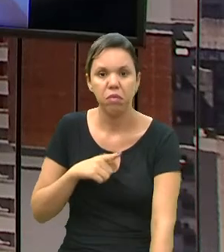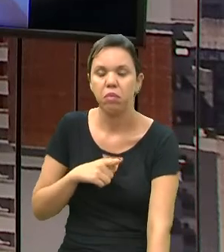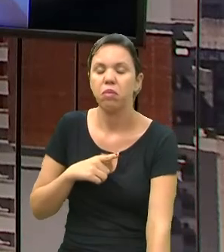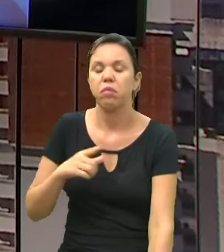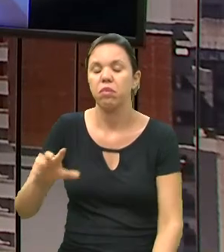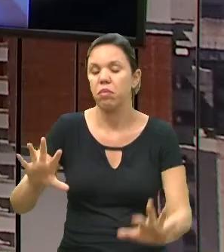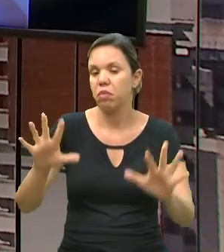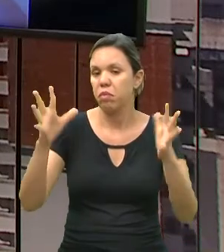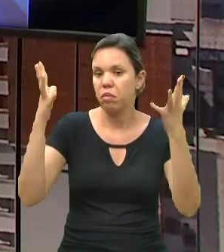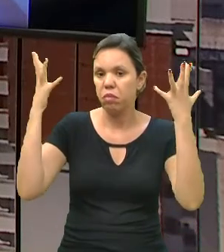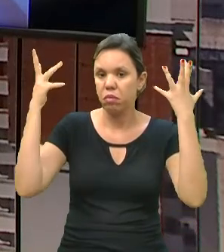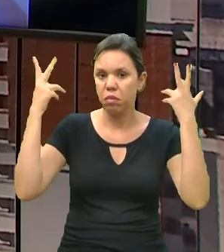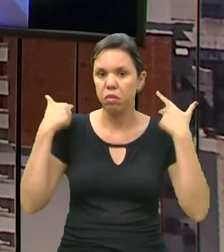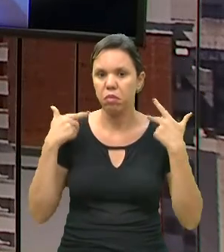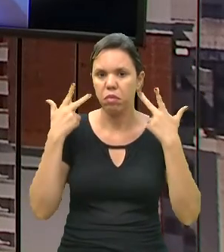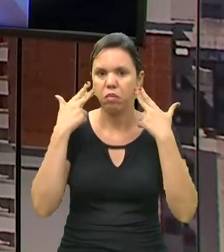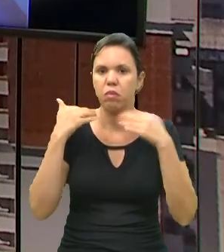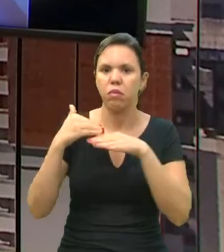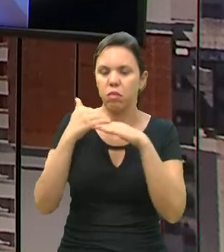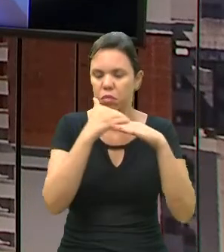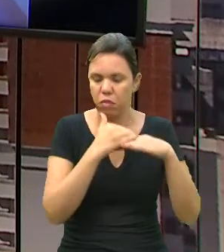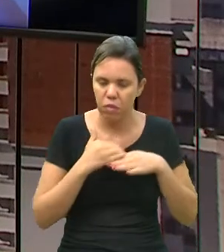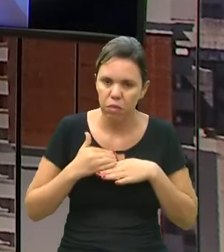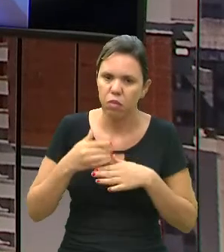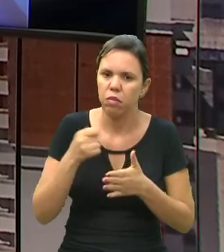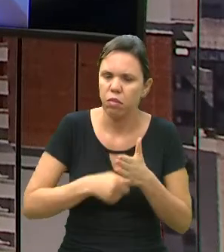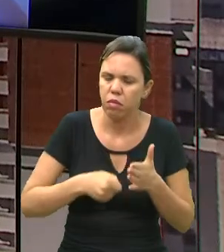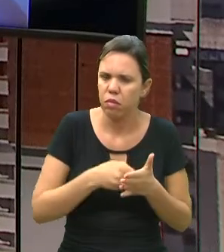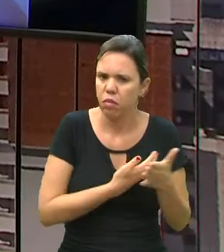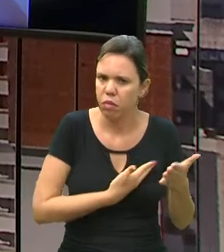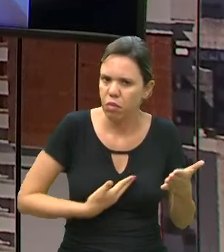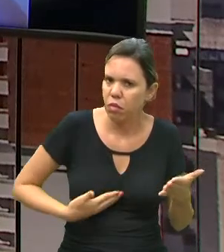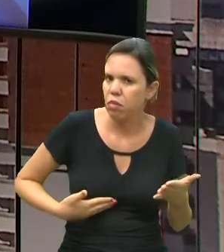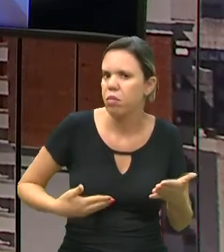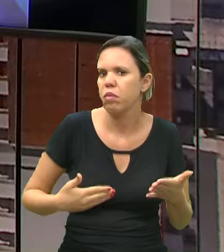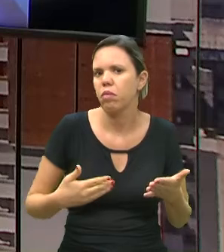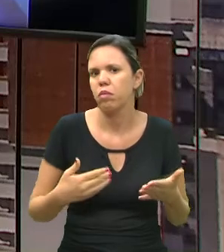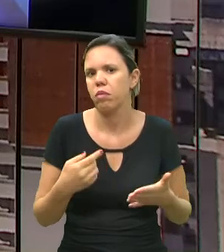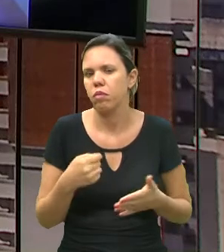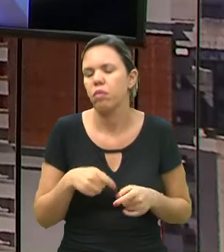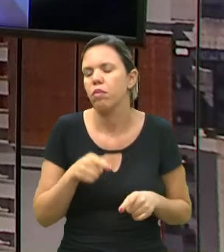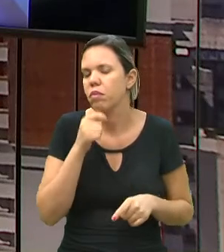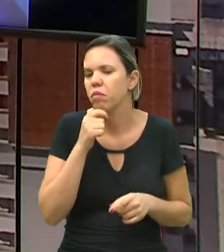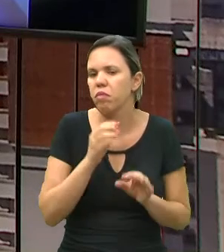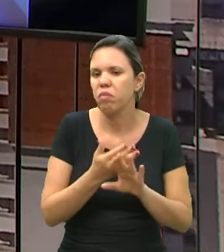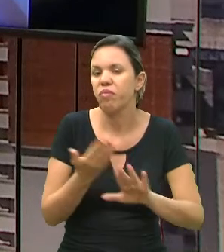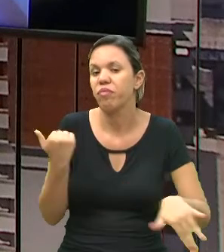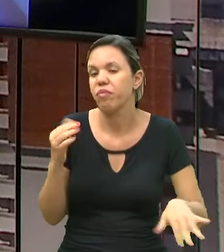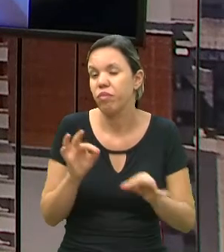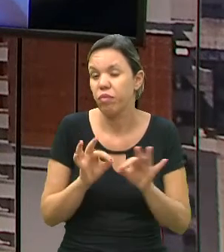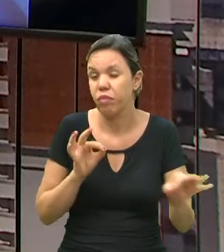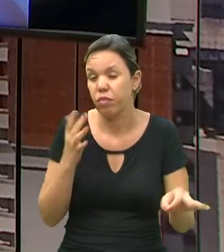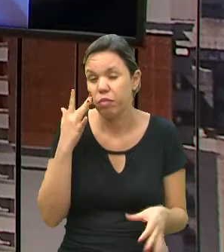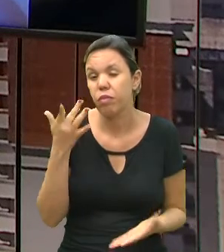uma natureza mais harmoniosa, por mais políticas públicas ou está longe ainda?